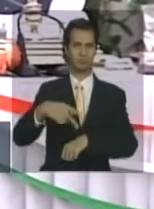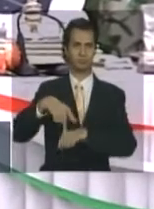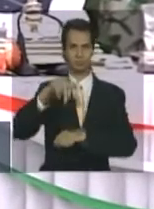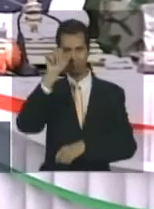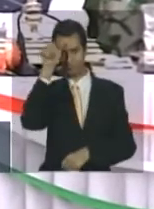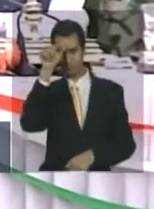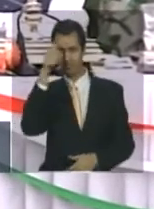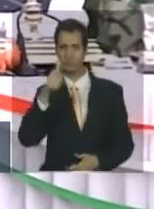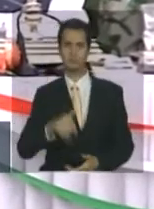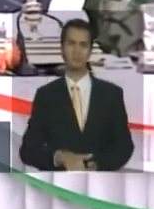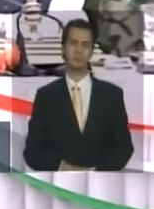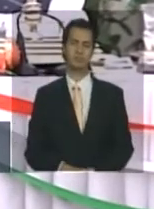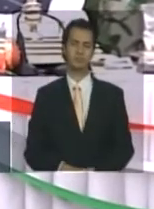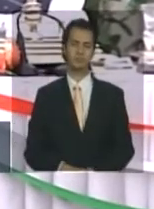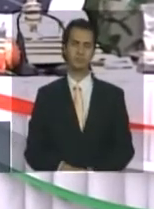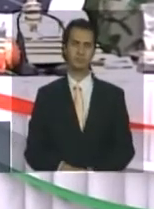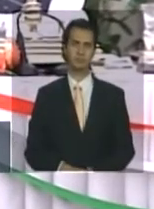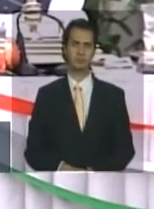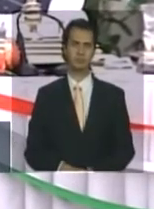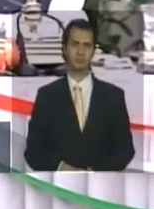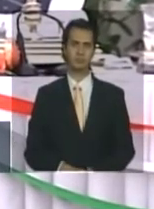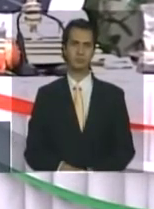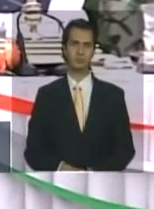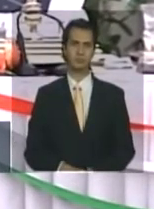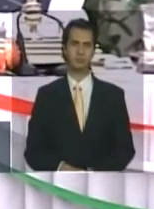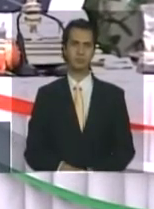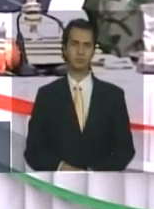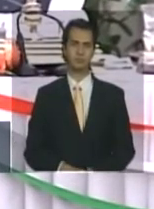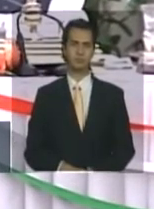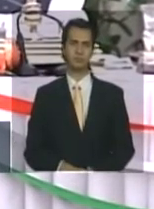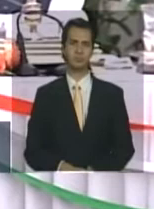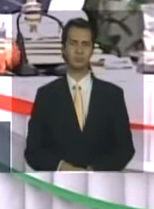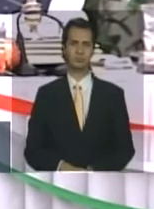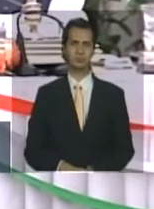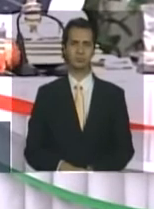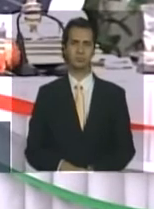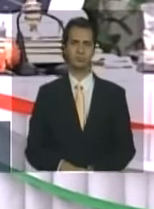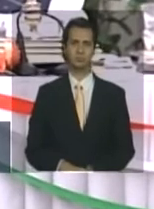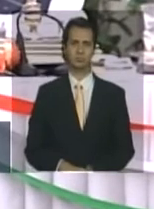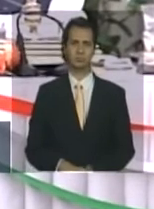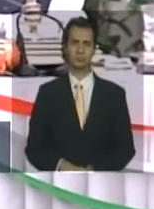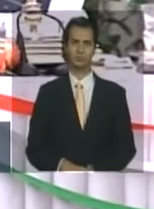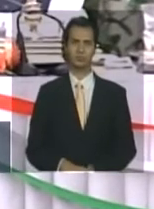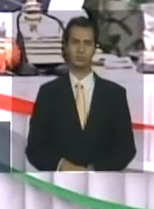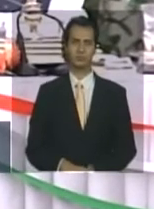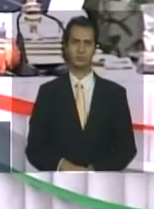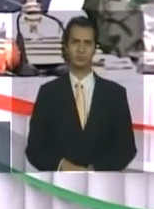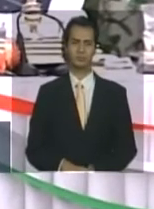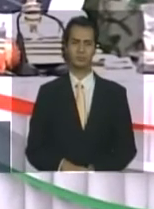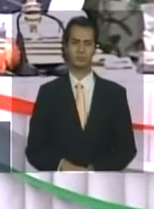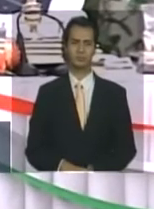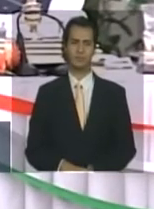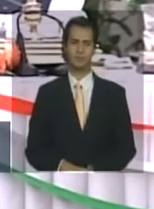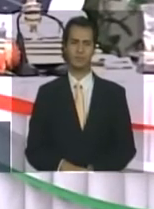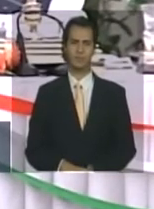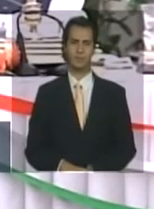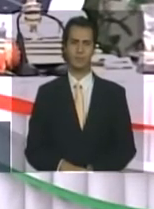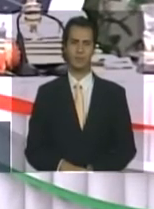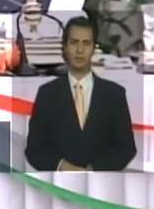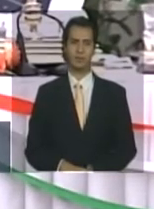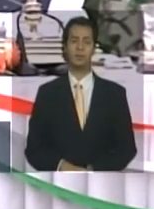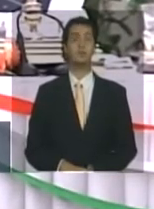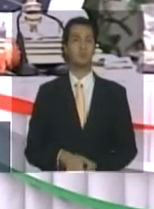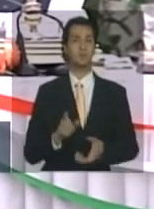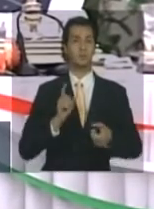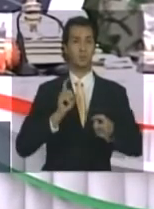the forum has attracted more than 150 members of the Brazilian business community. Iremos aumentar sua